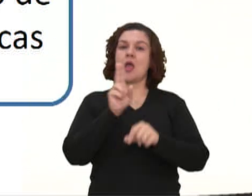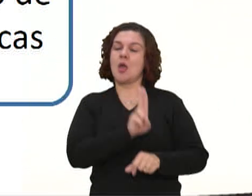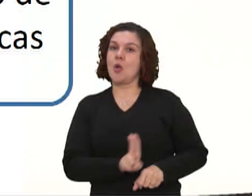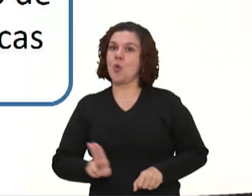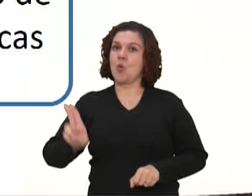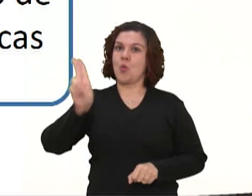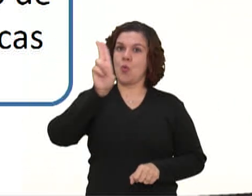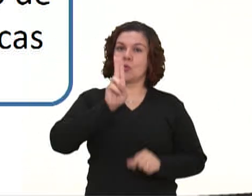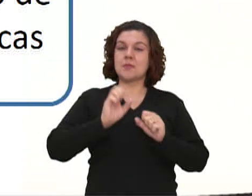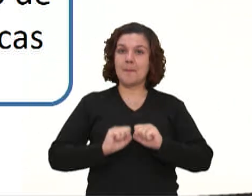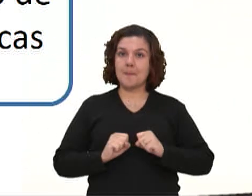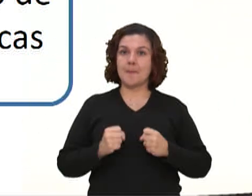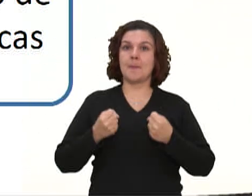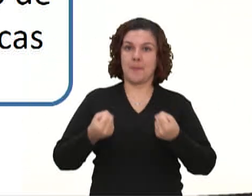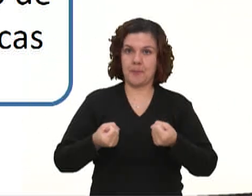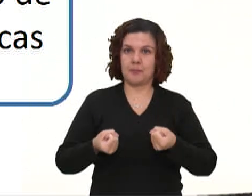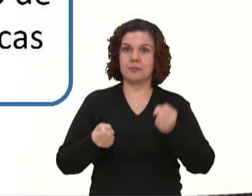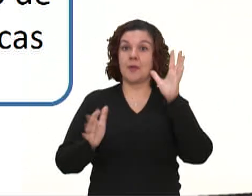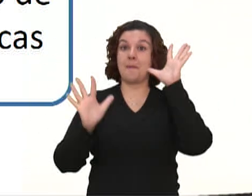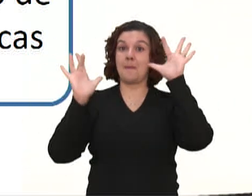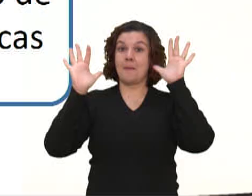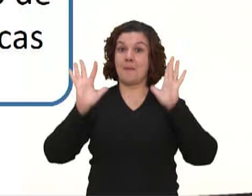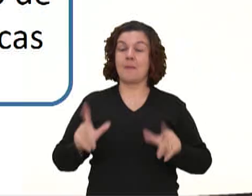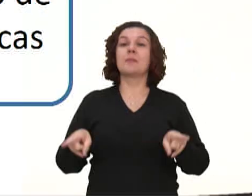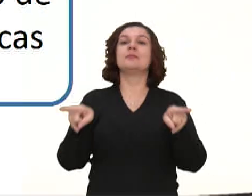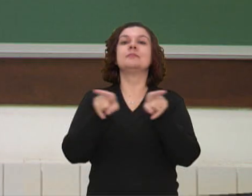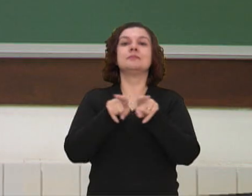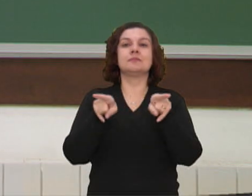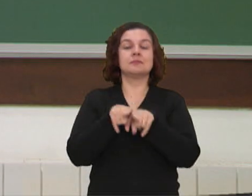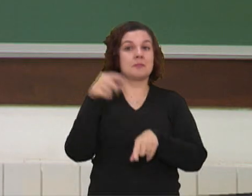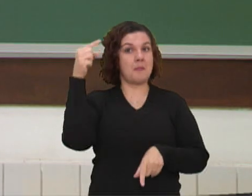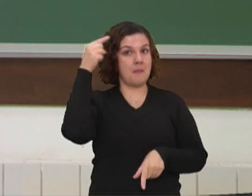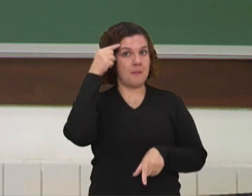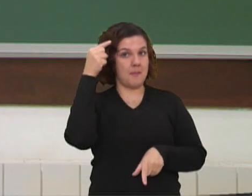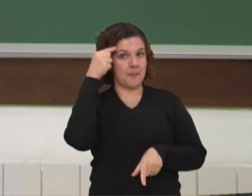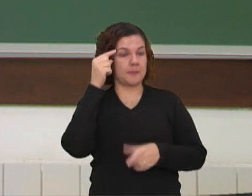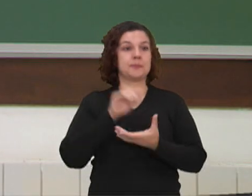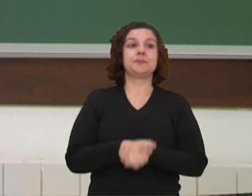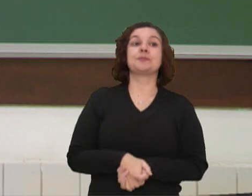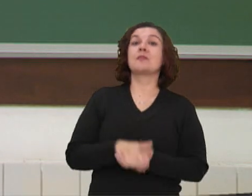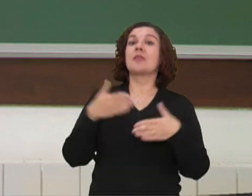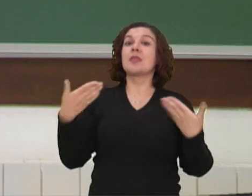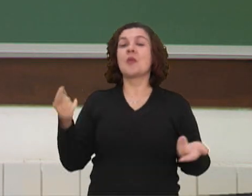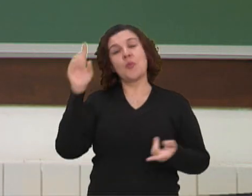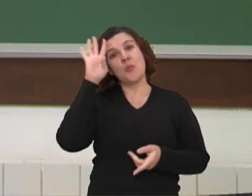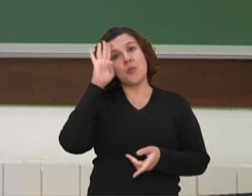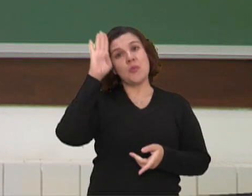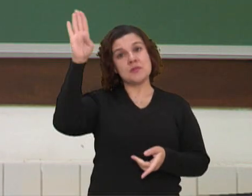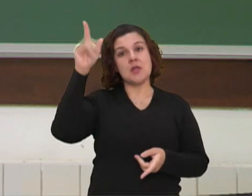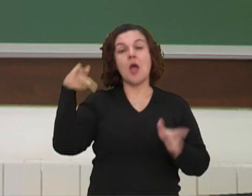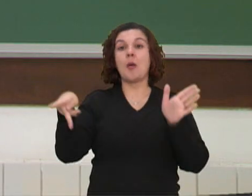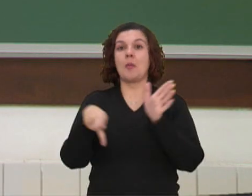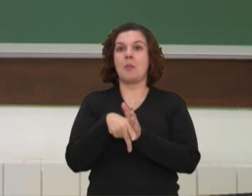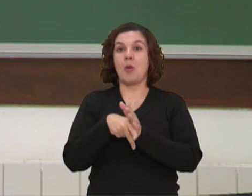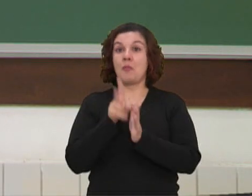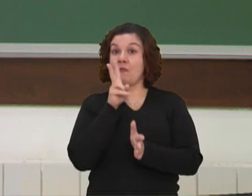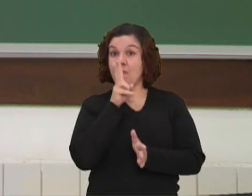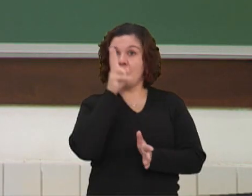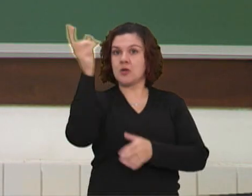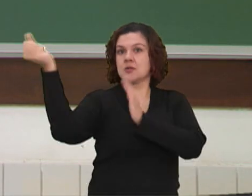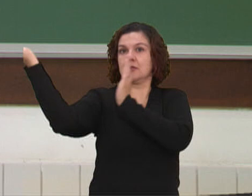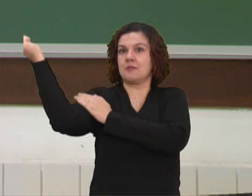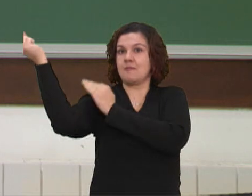de capacidades físicas e mentais. A ideia inicial de trabalho é do uso da força